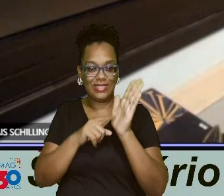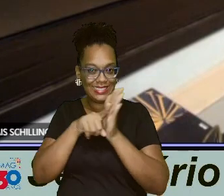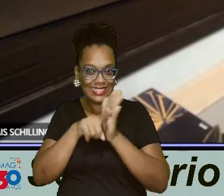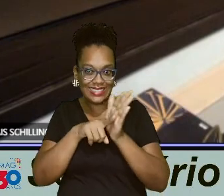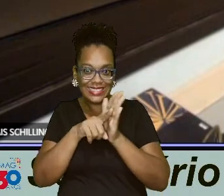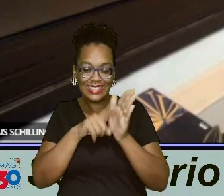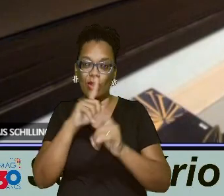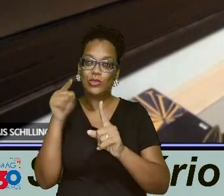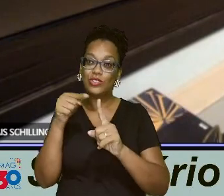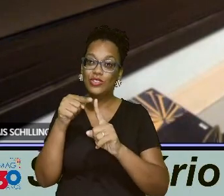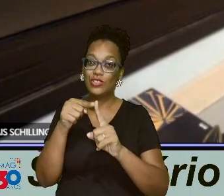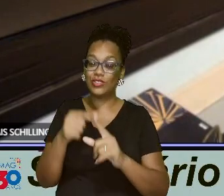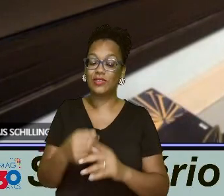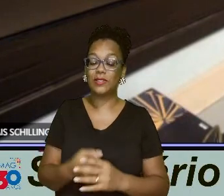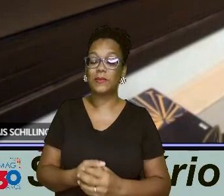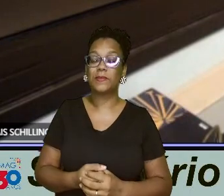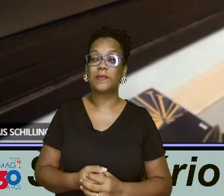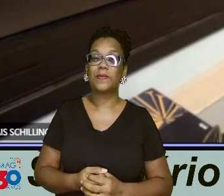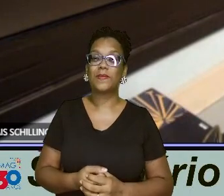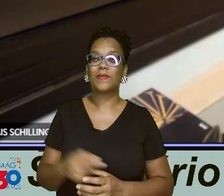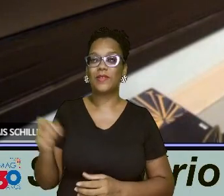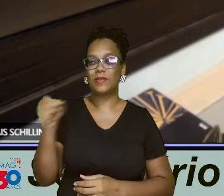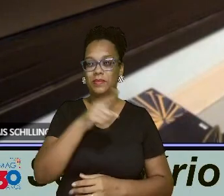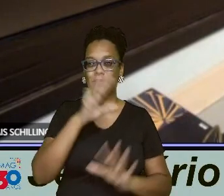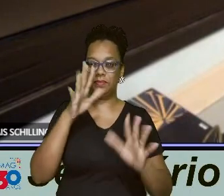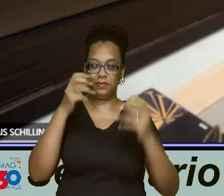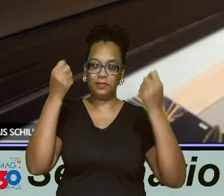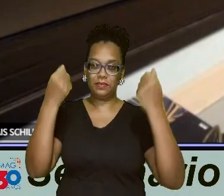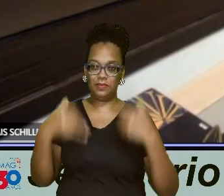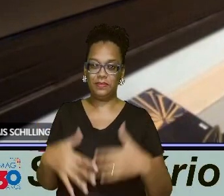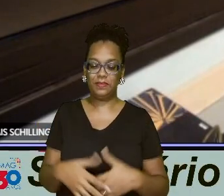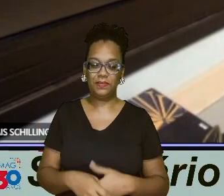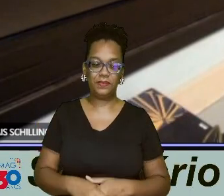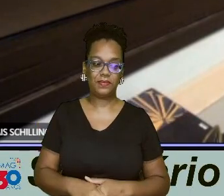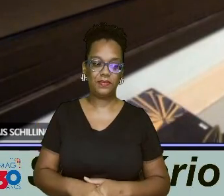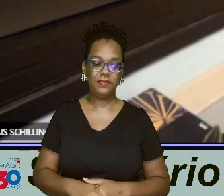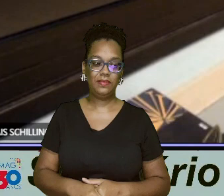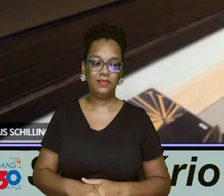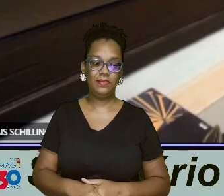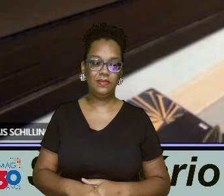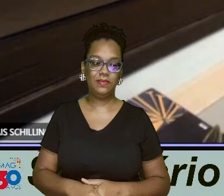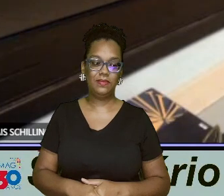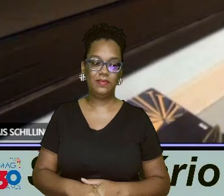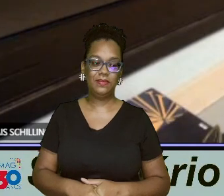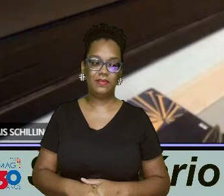uma forma objetiva, como vocês fizeram. Então,